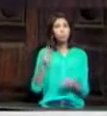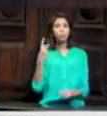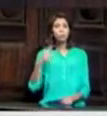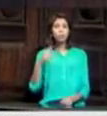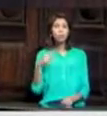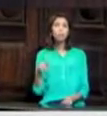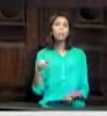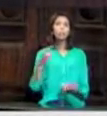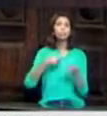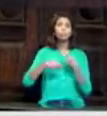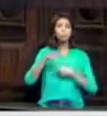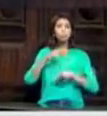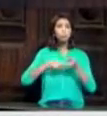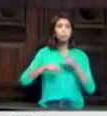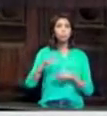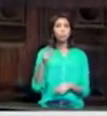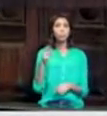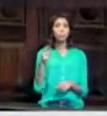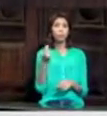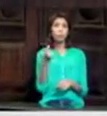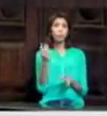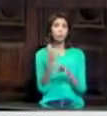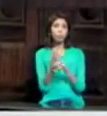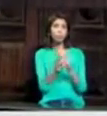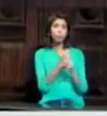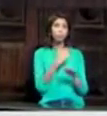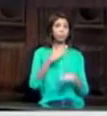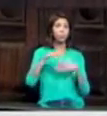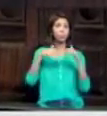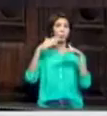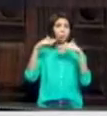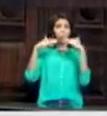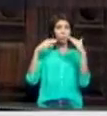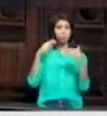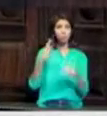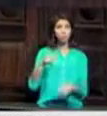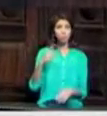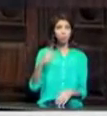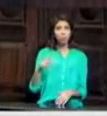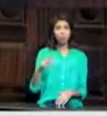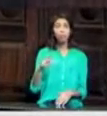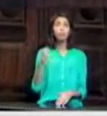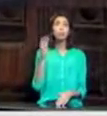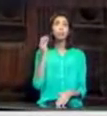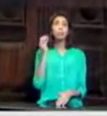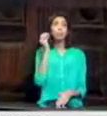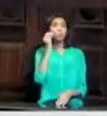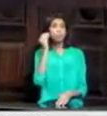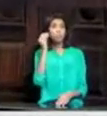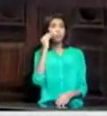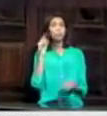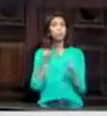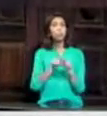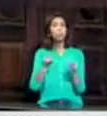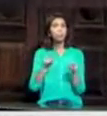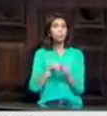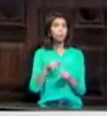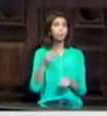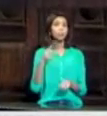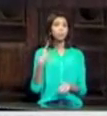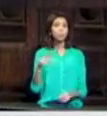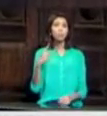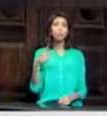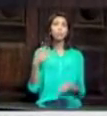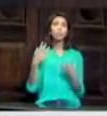financiador, né, do aprimoramento dos serviços privatizados, comprando, inclusive, os principais insumos para que